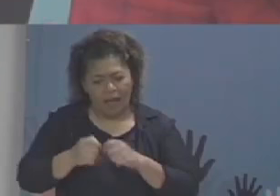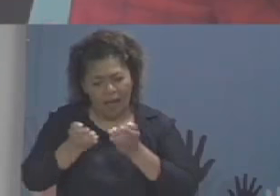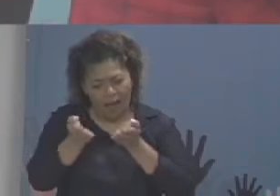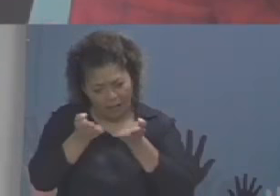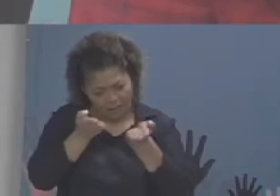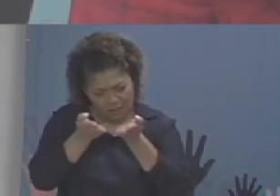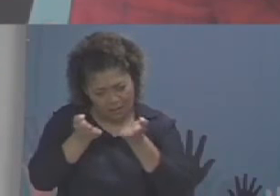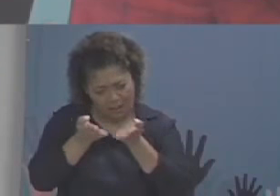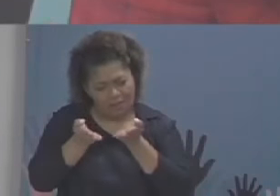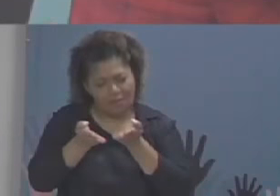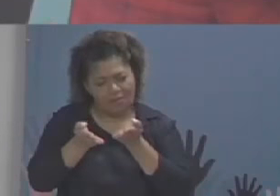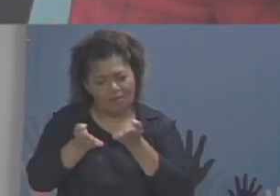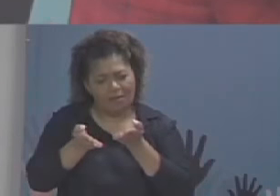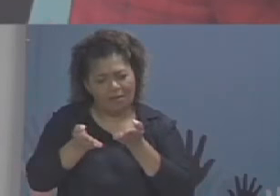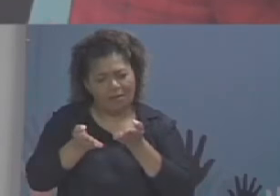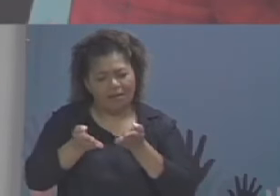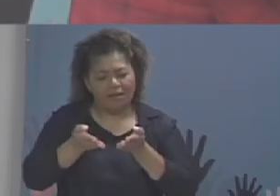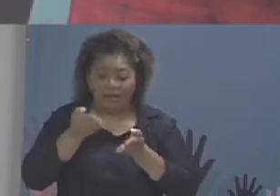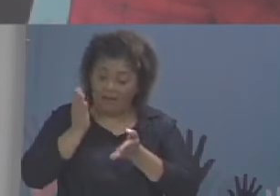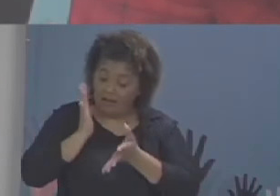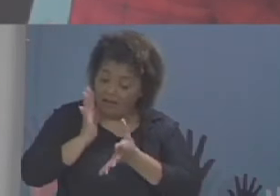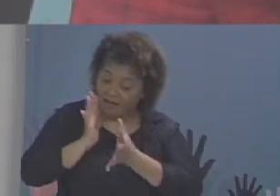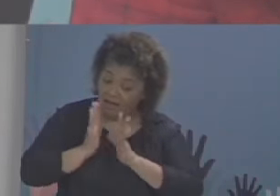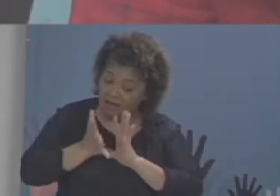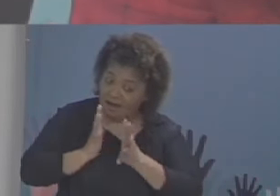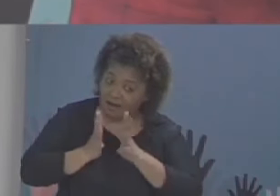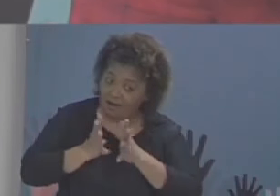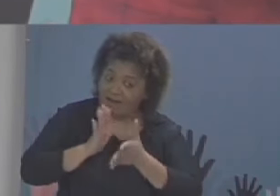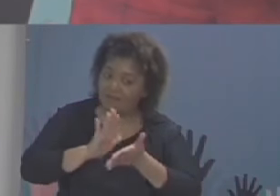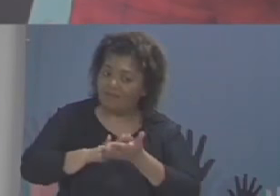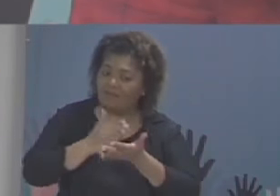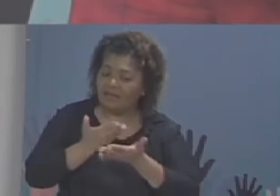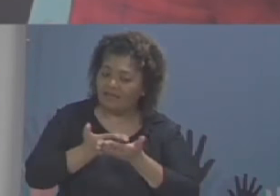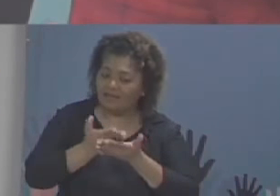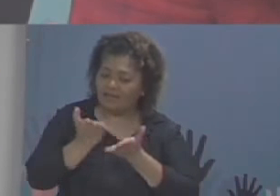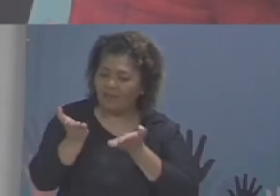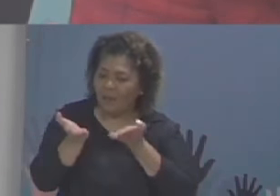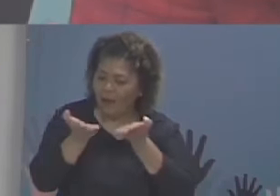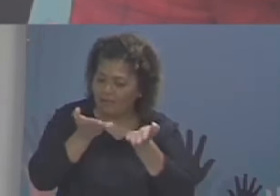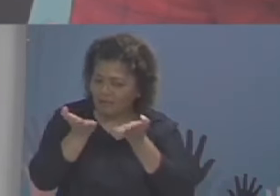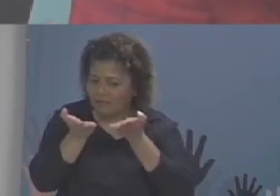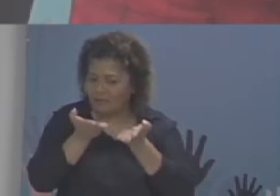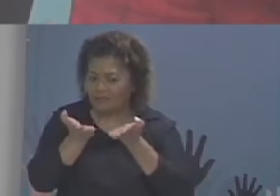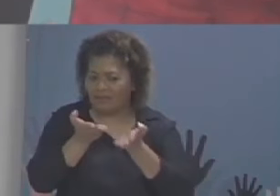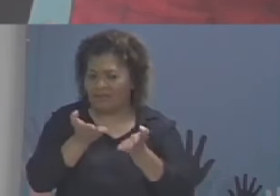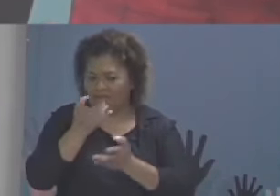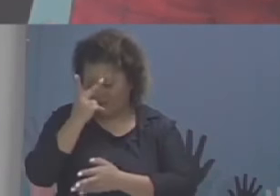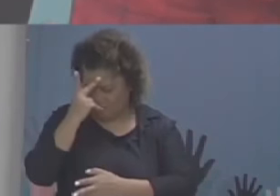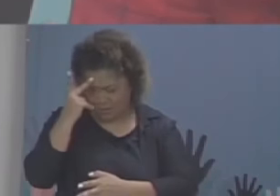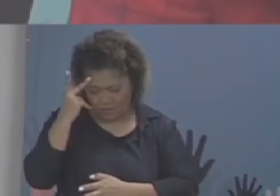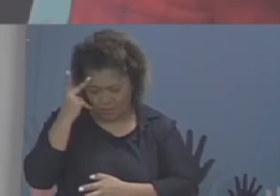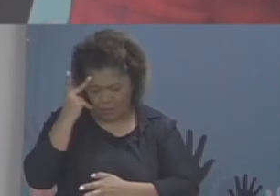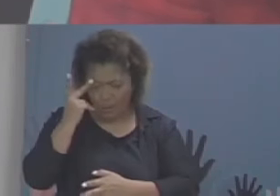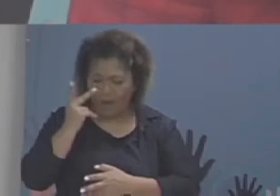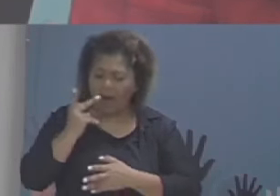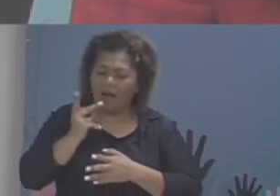que possam fazer diretamente a atenção nesses casos,